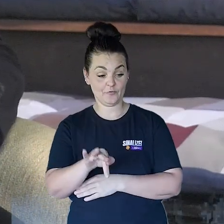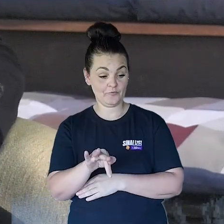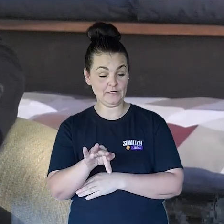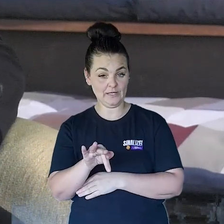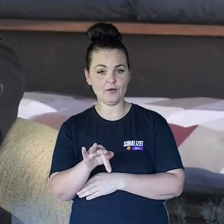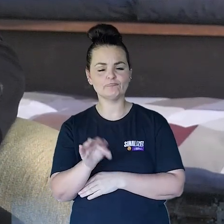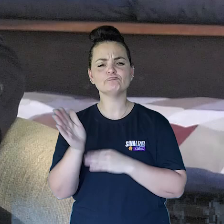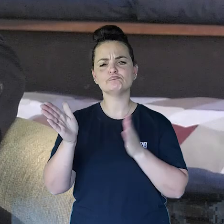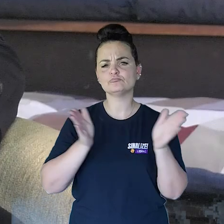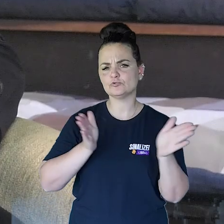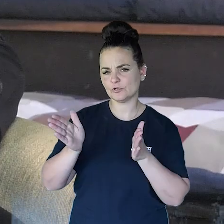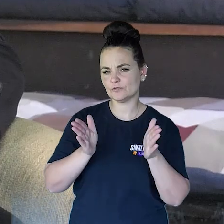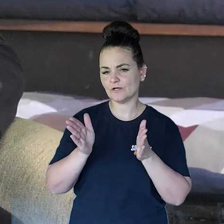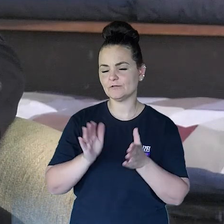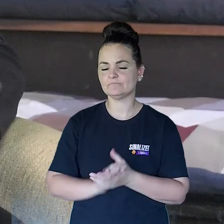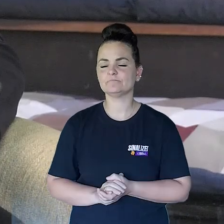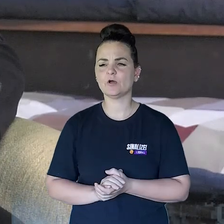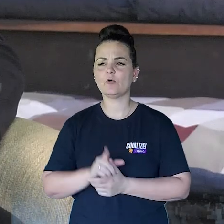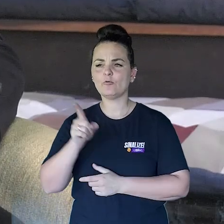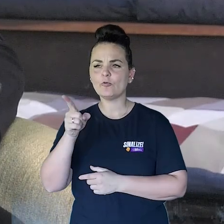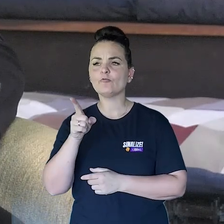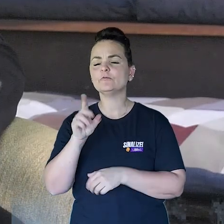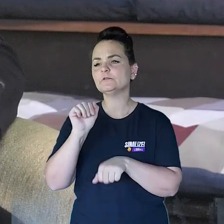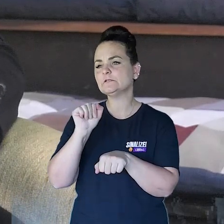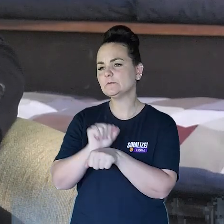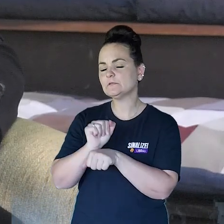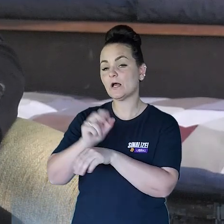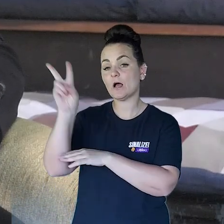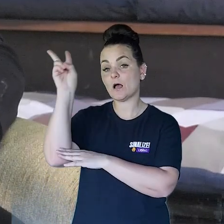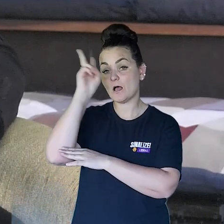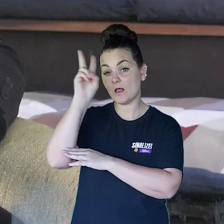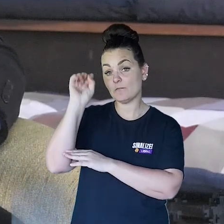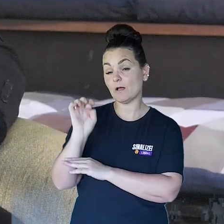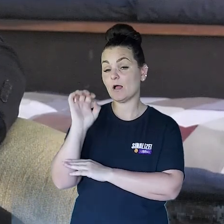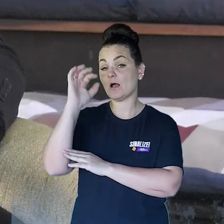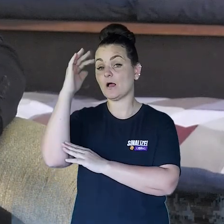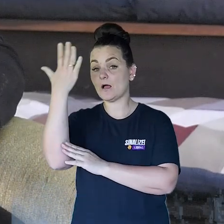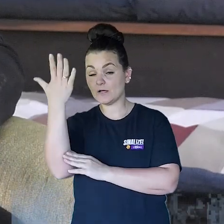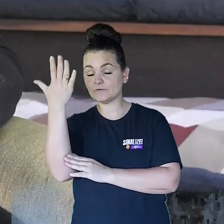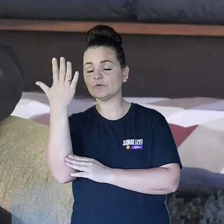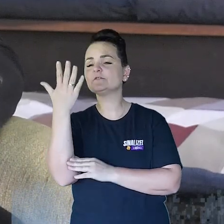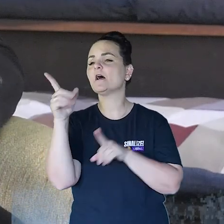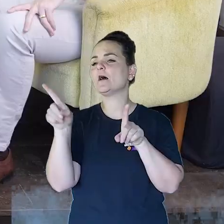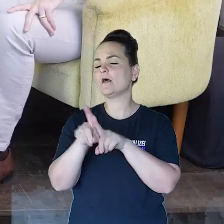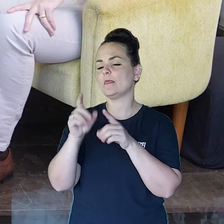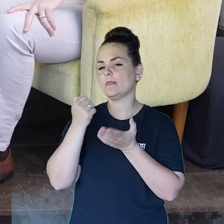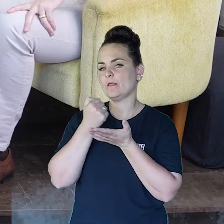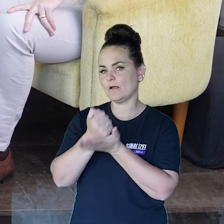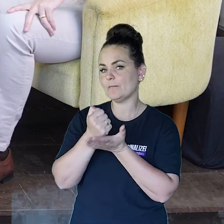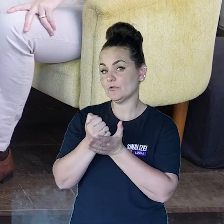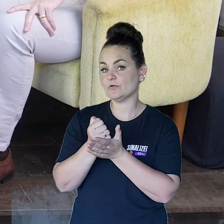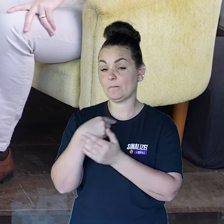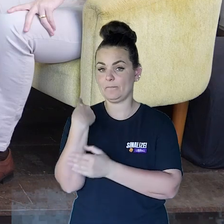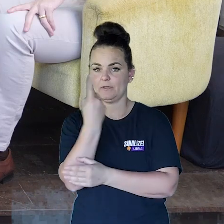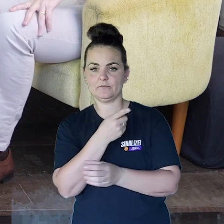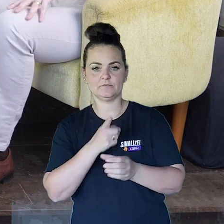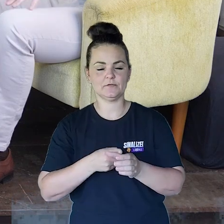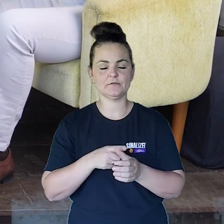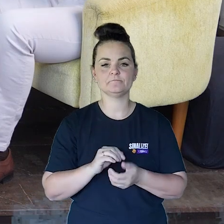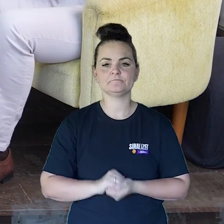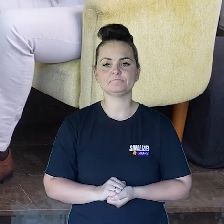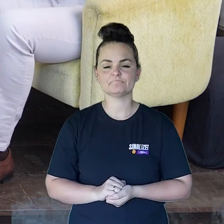final do seu mandato. Como você espera ser lembrado por suas ações e contribuições para a nossa